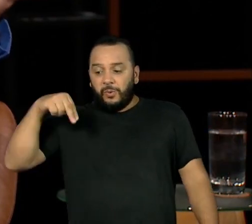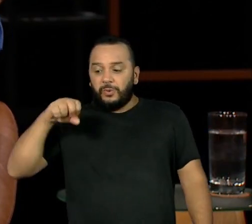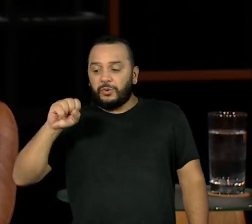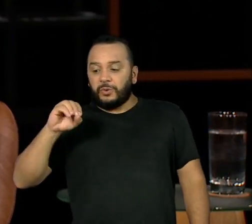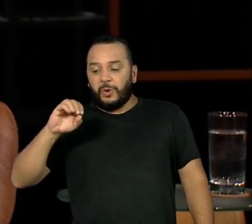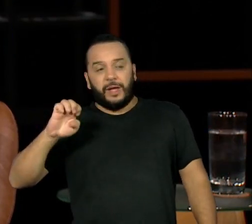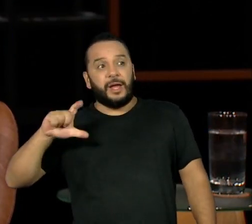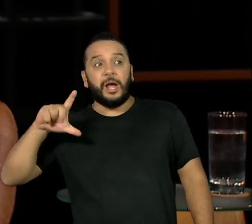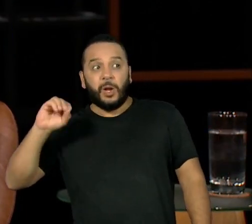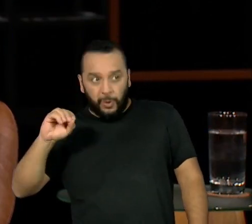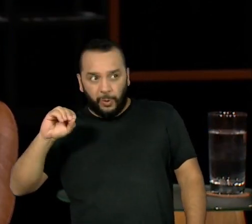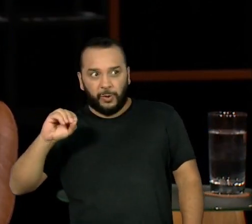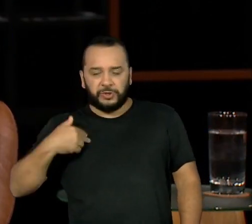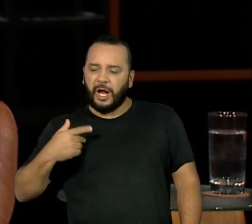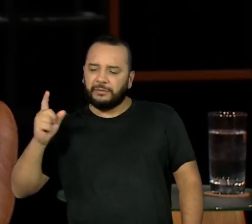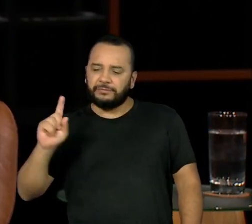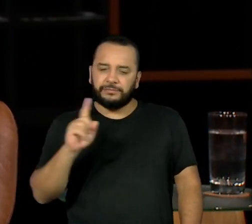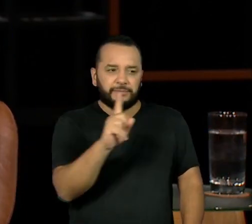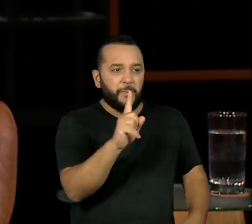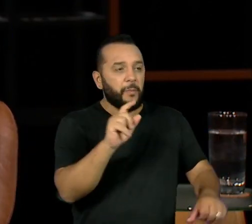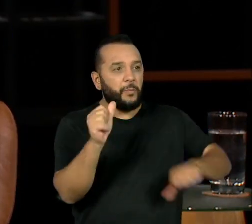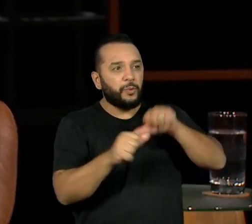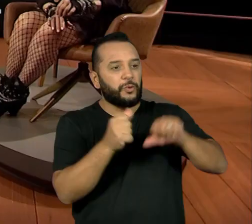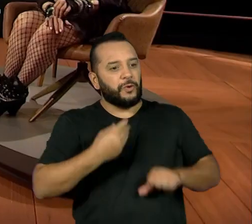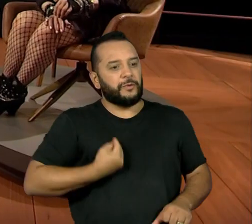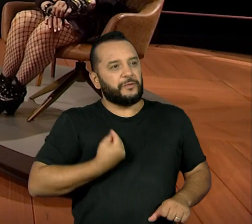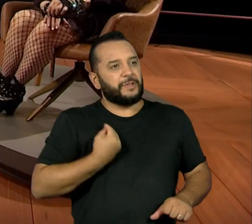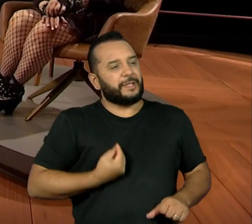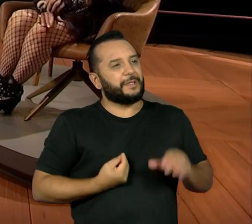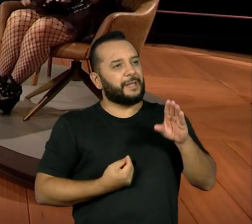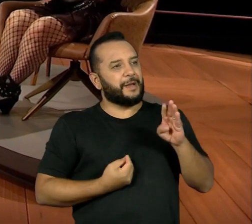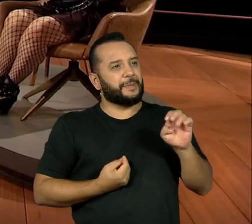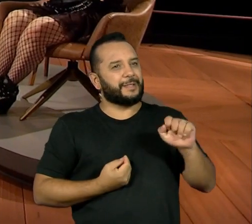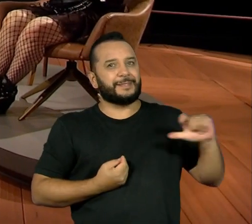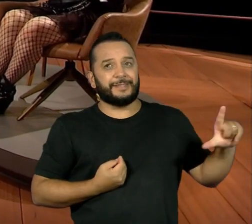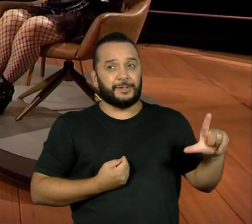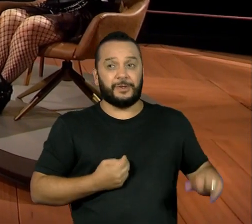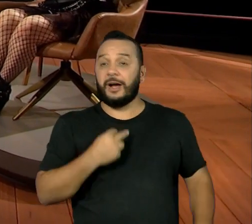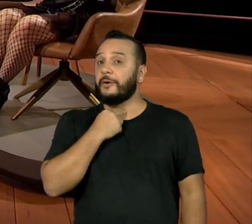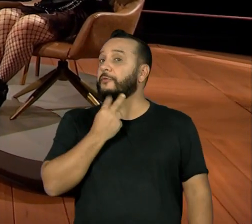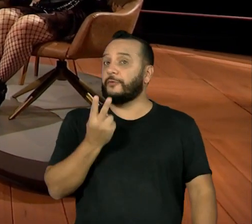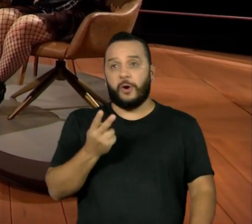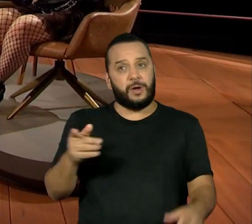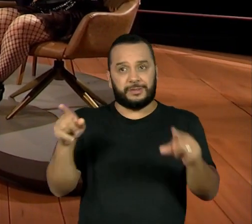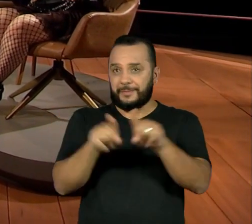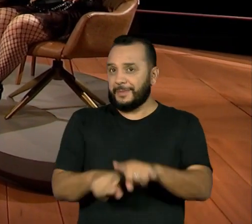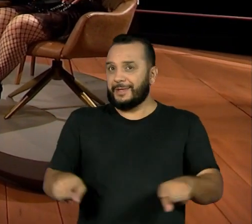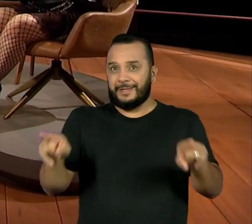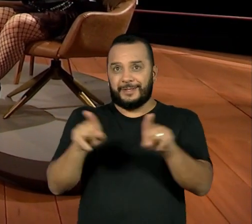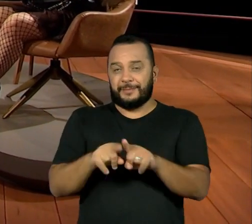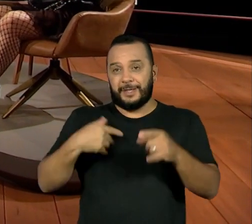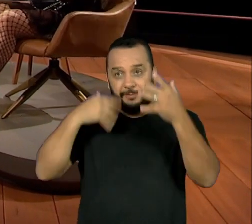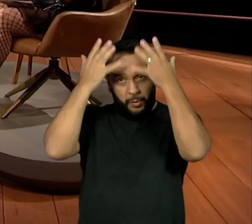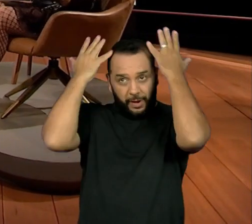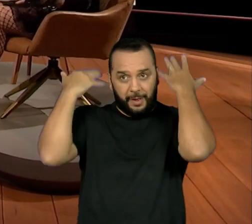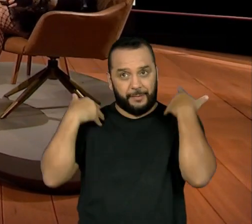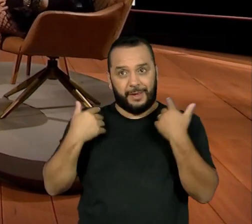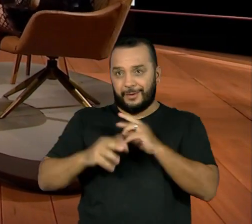foi, e a Baby do Brasil? Eu digo que a minha voz continua a mesma, mas os meus